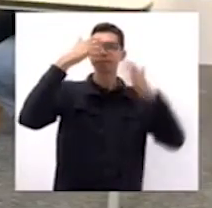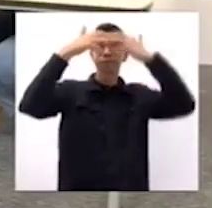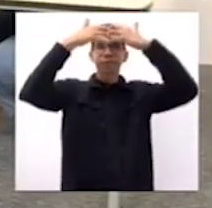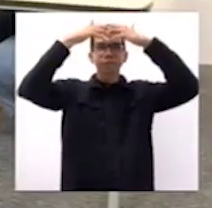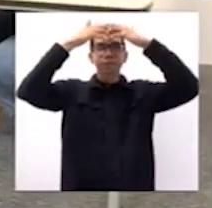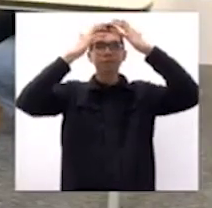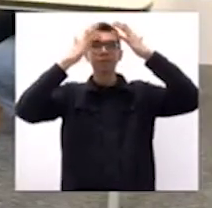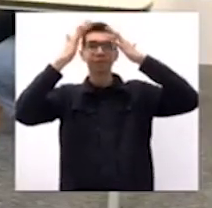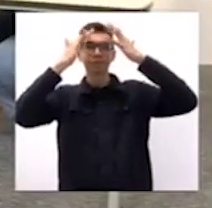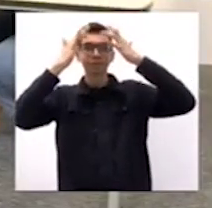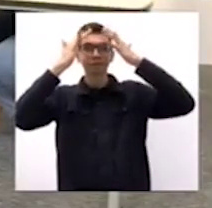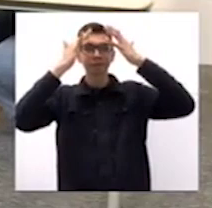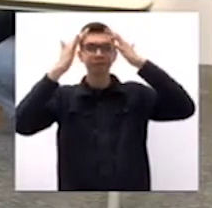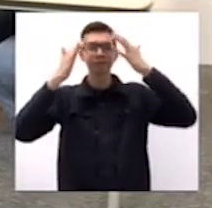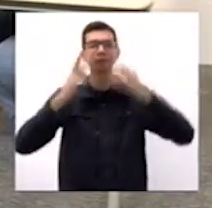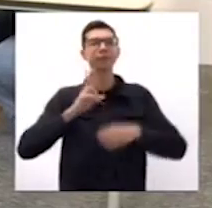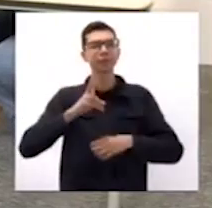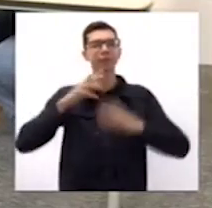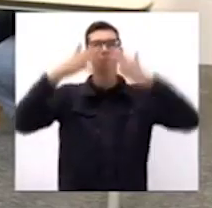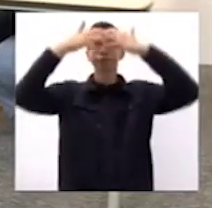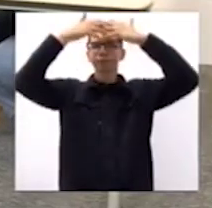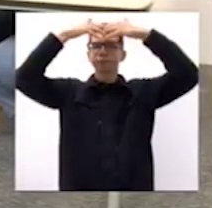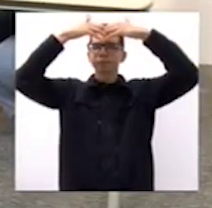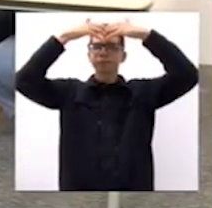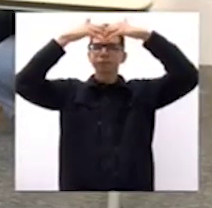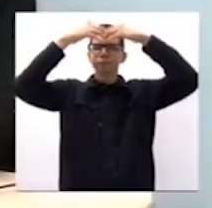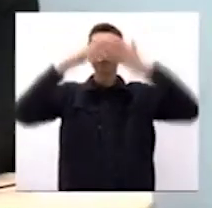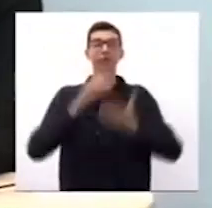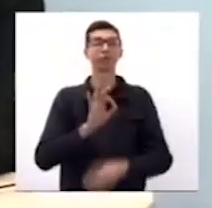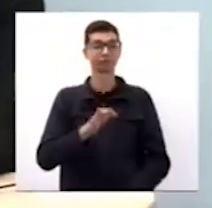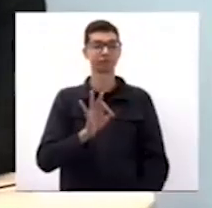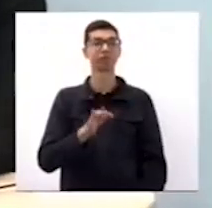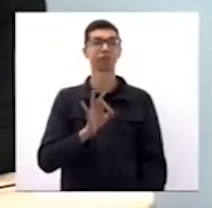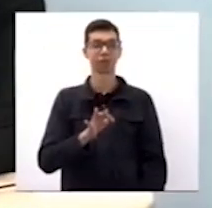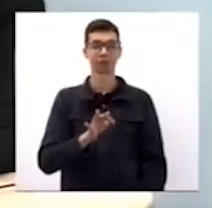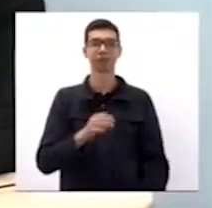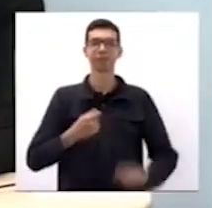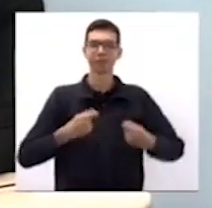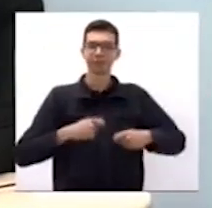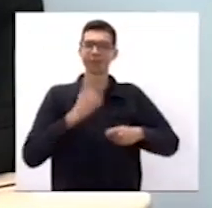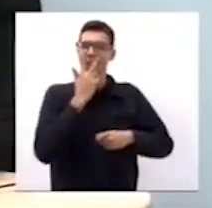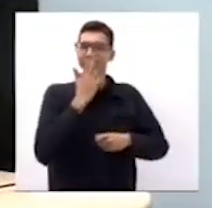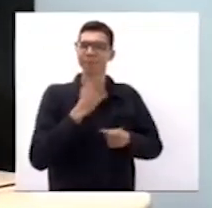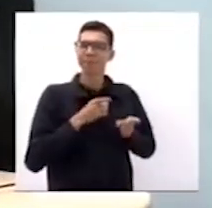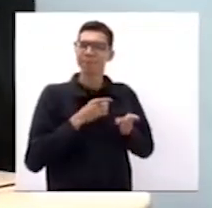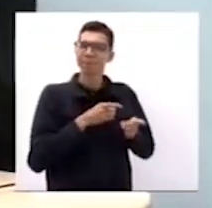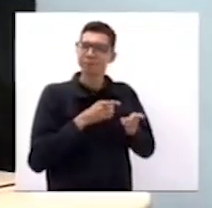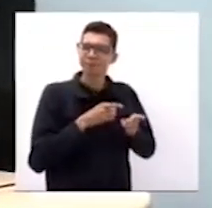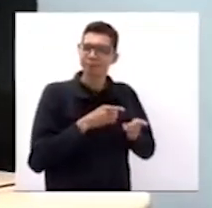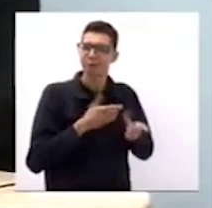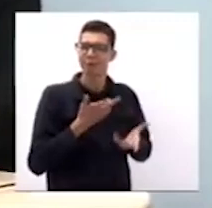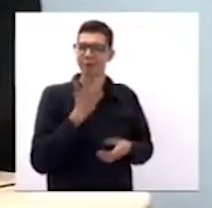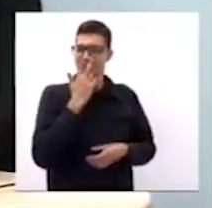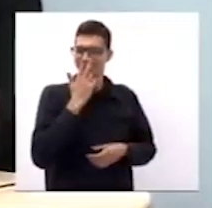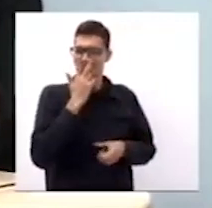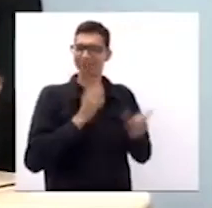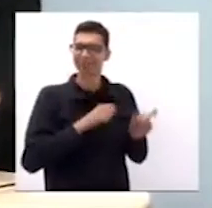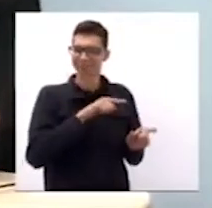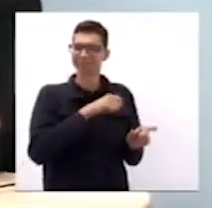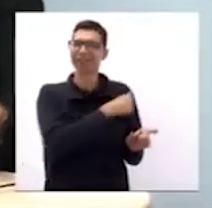em questões, é reflexão mesmo, né, cutucar o aluno ali, né, um